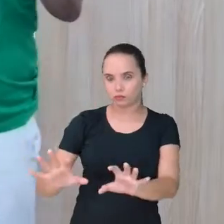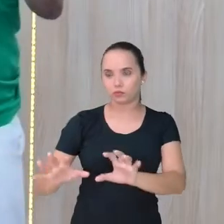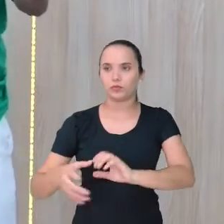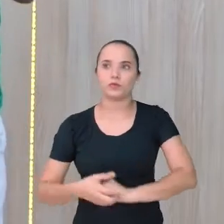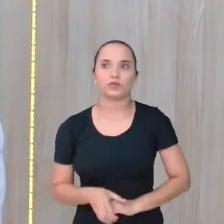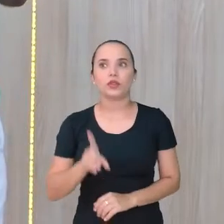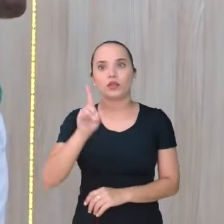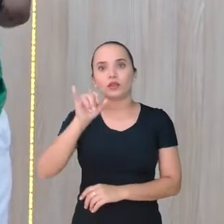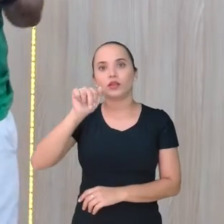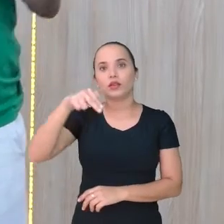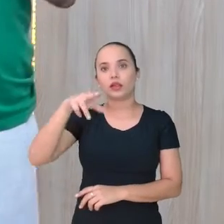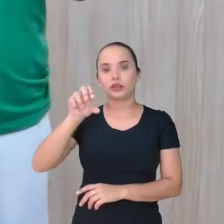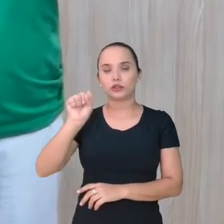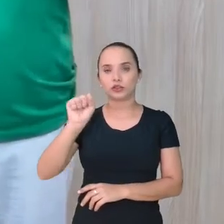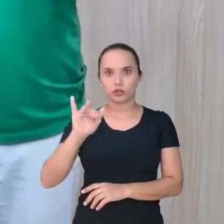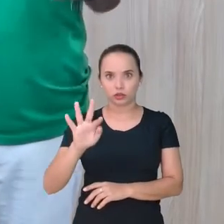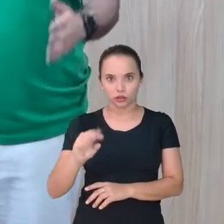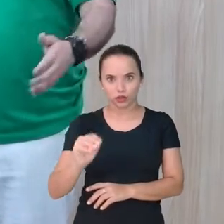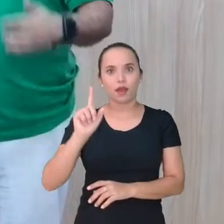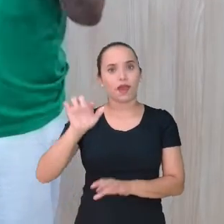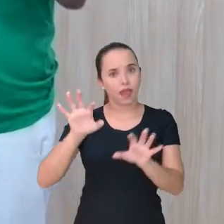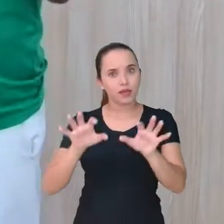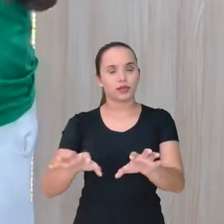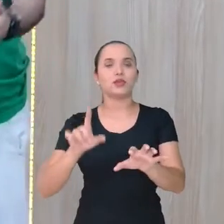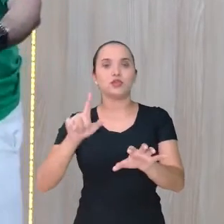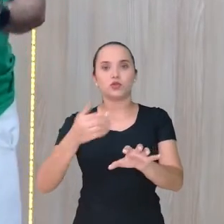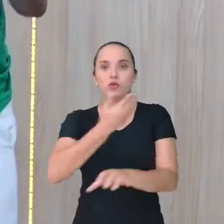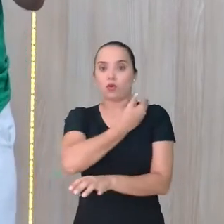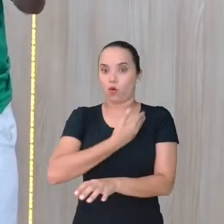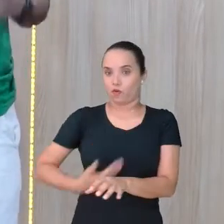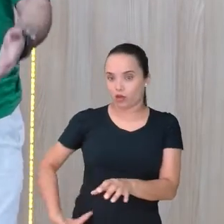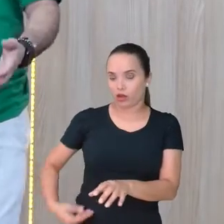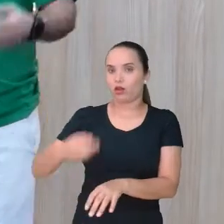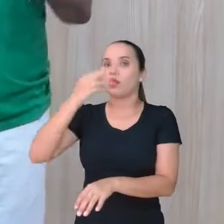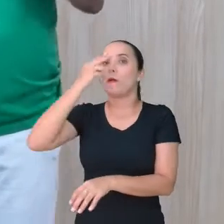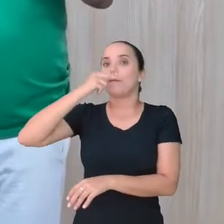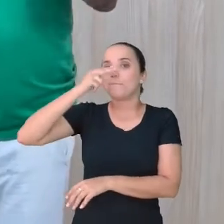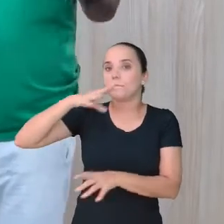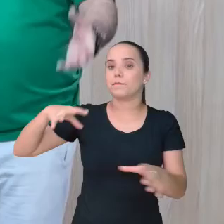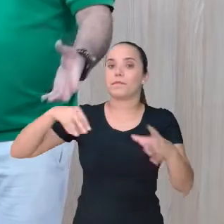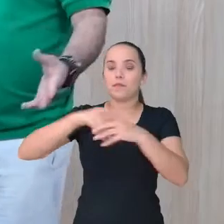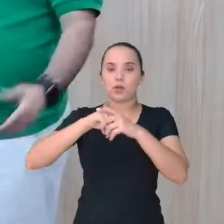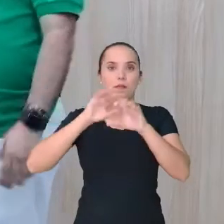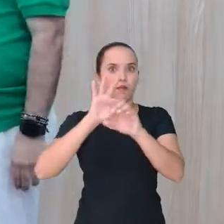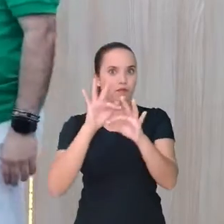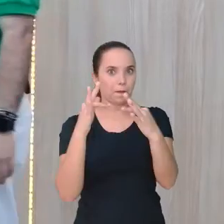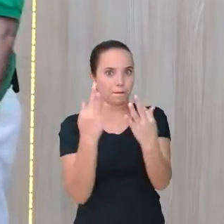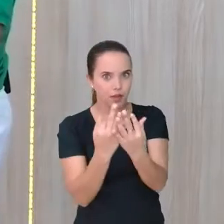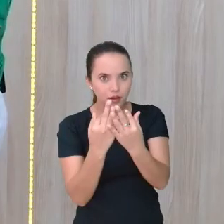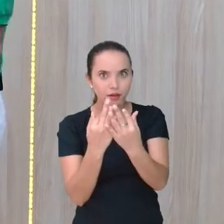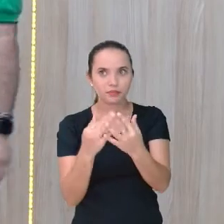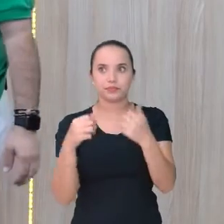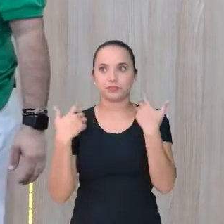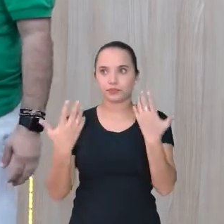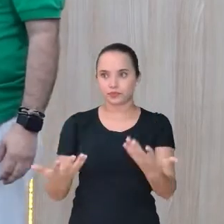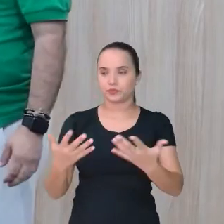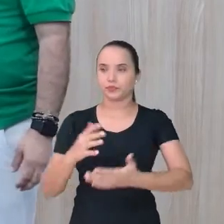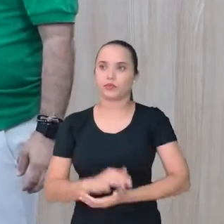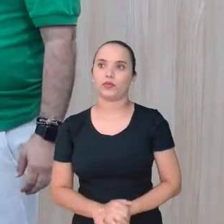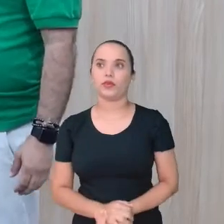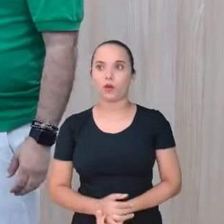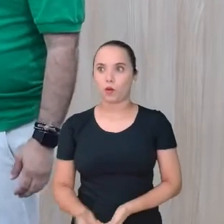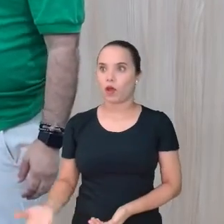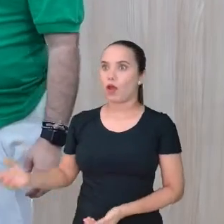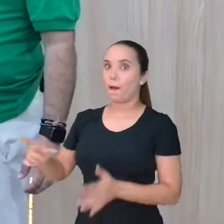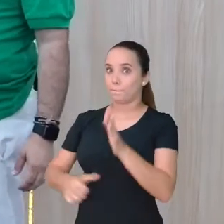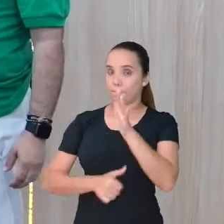determinadas famílias, né? É uma sucessão de governantes de uma mesma família, ok? Então,